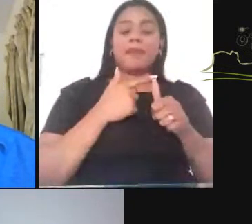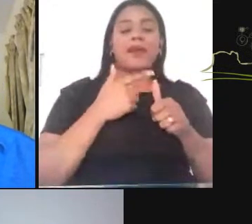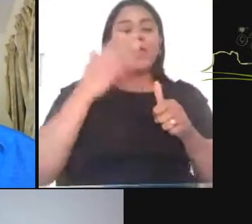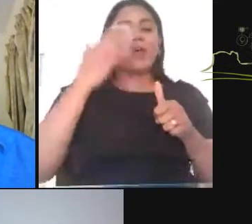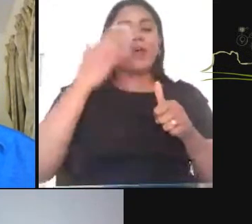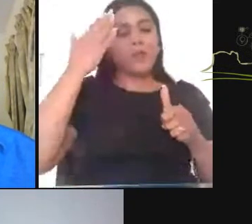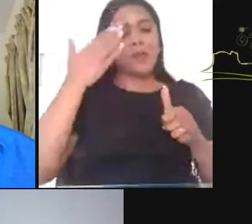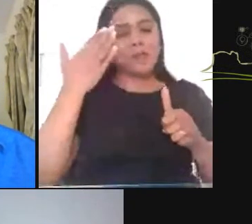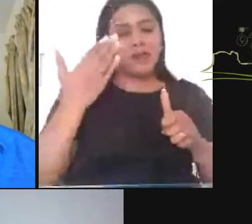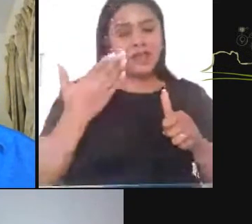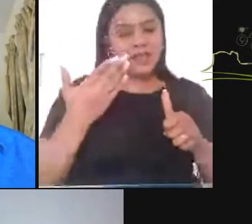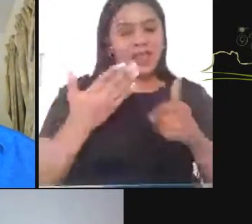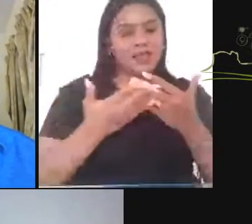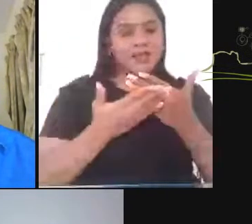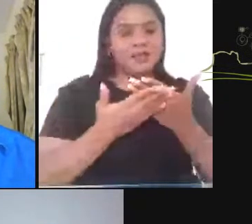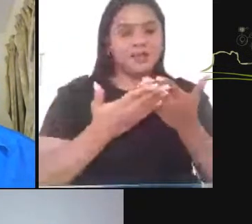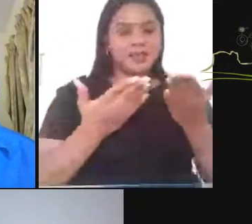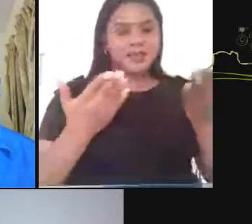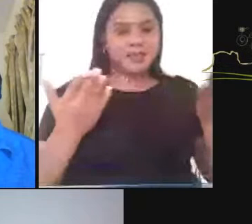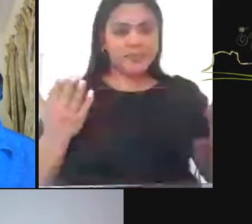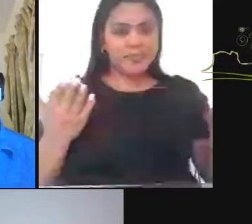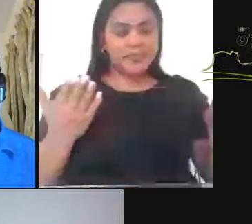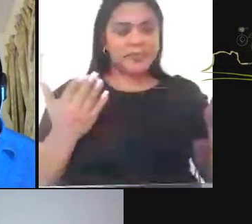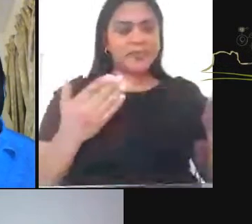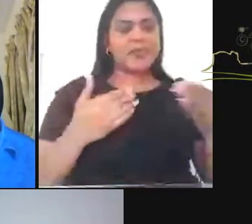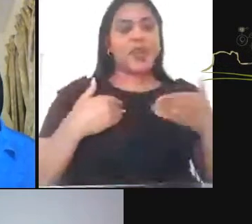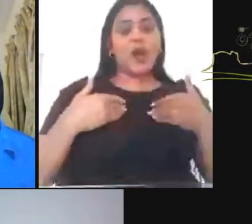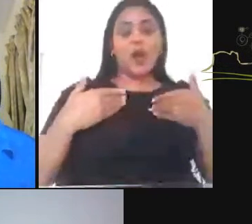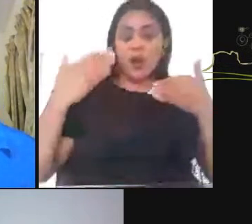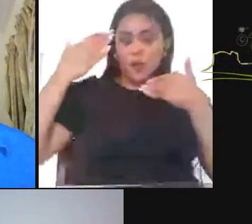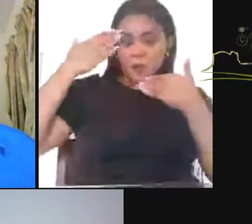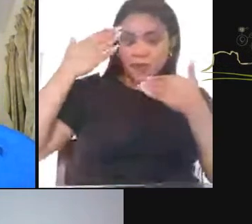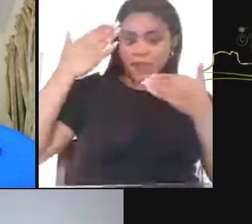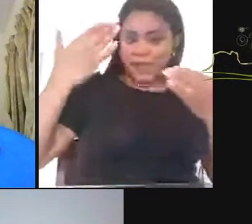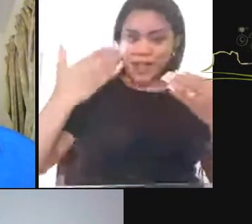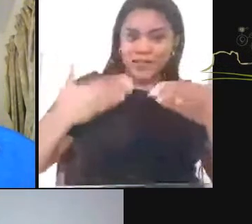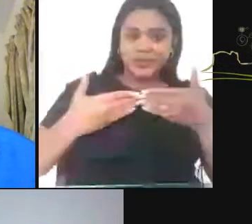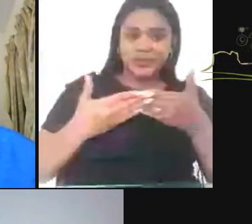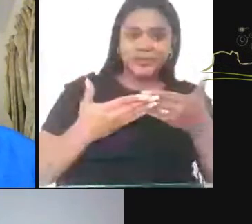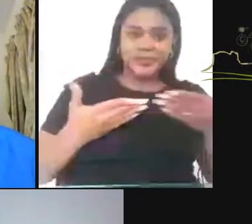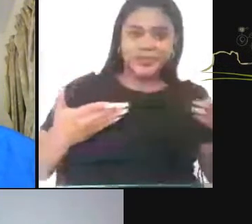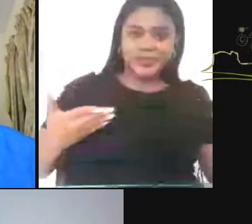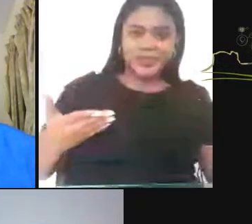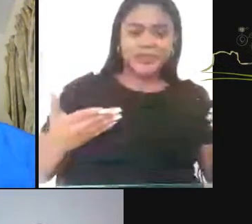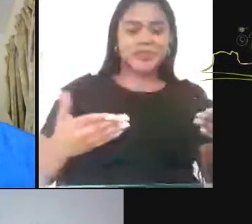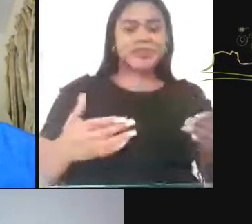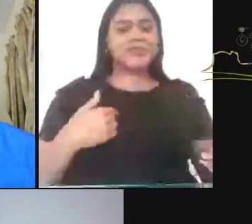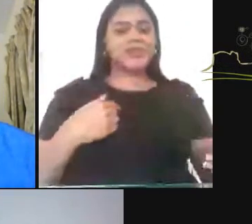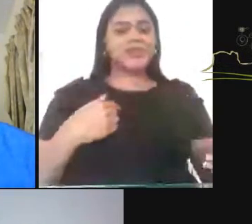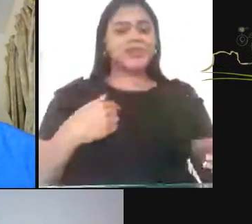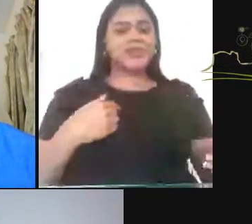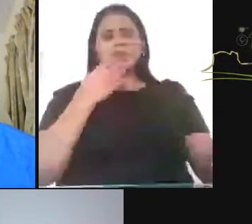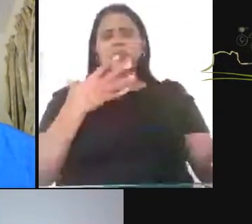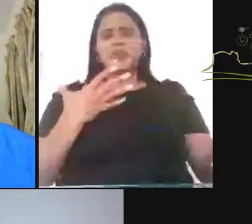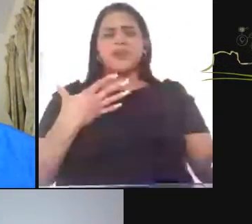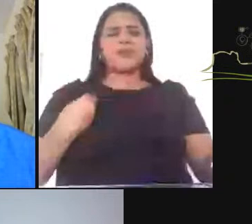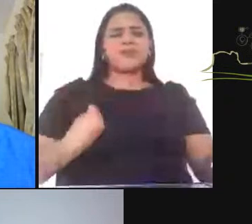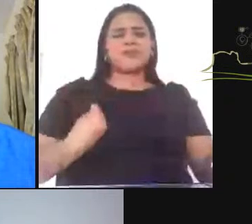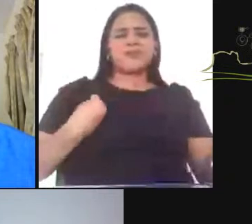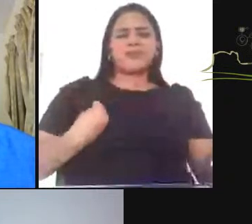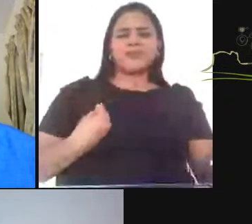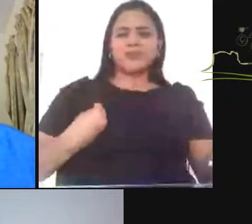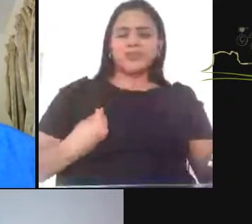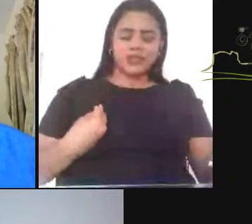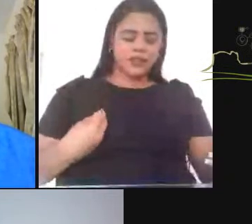agradecer à Feliz por este convite. É uma honra poder estar aqui e partilhar